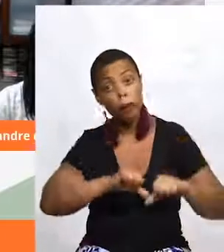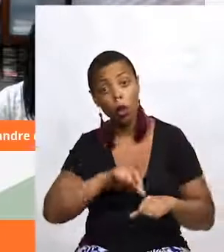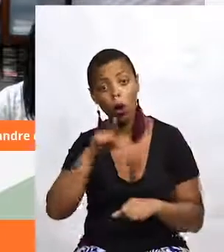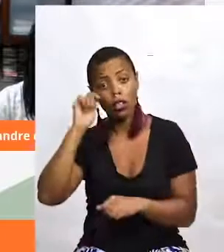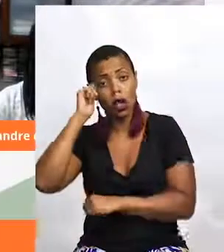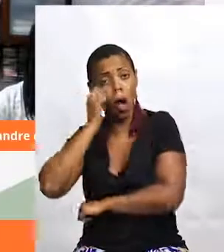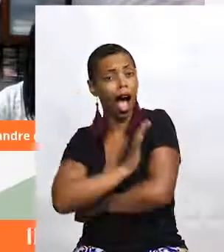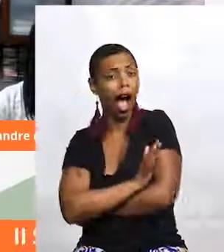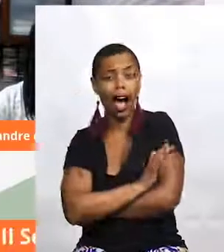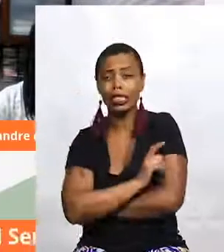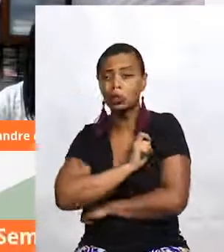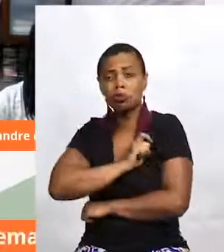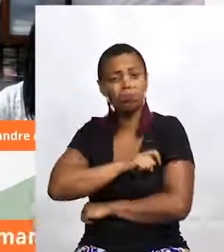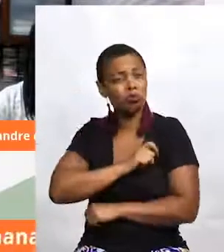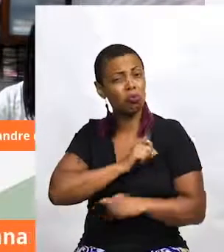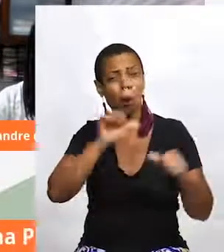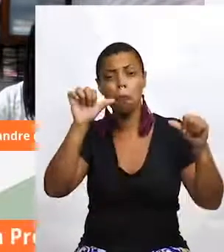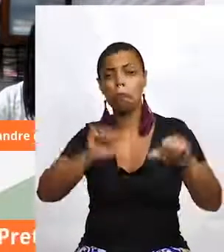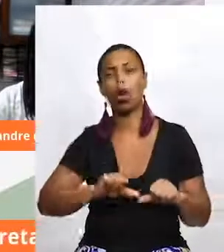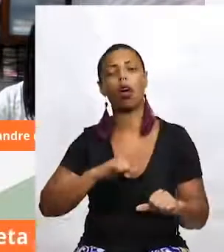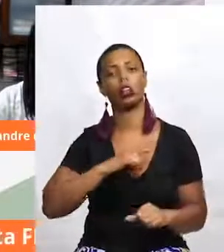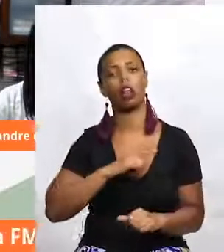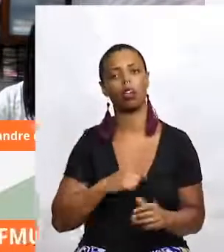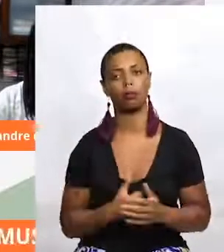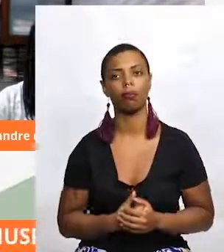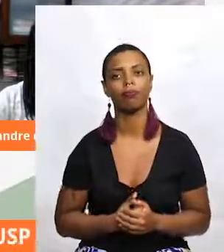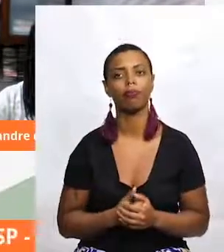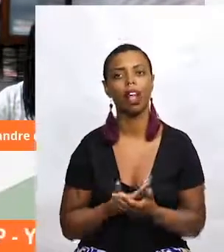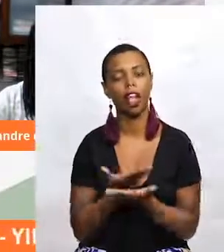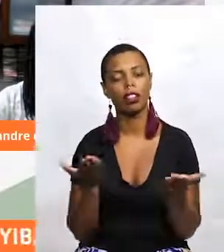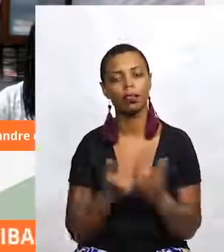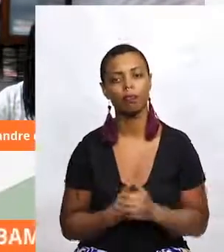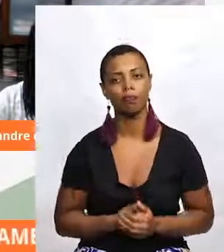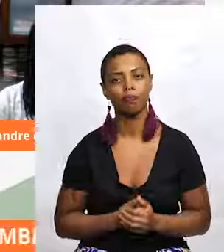mais cruel que pode existir. É isso.